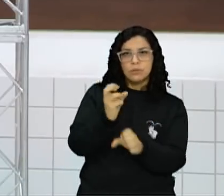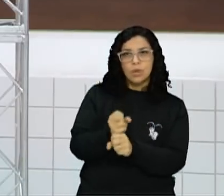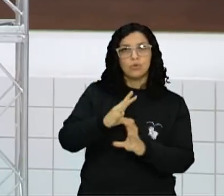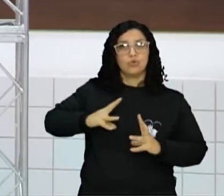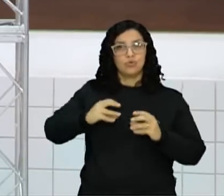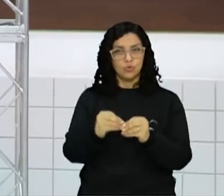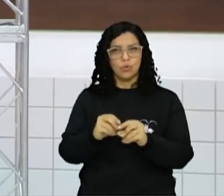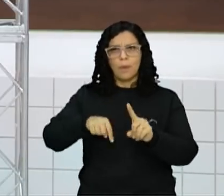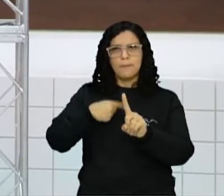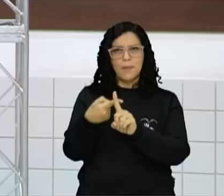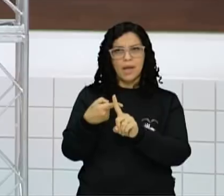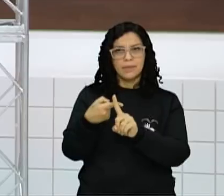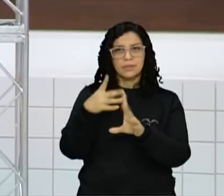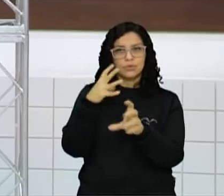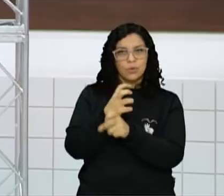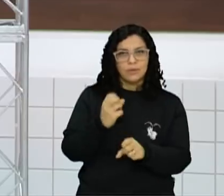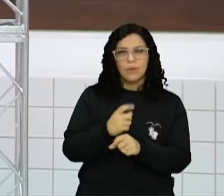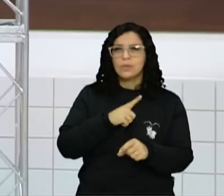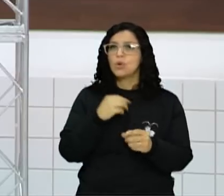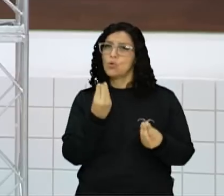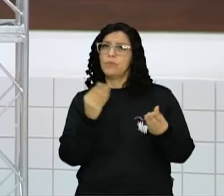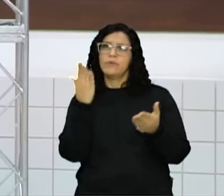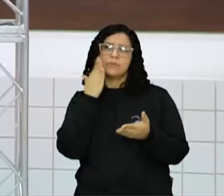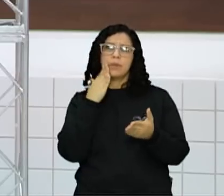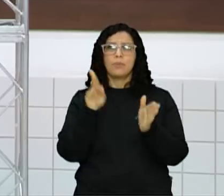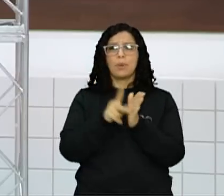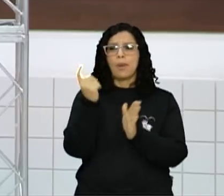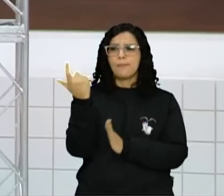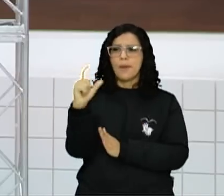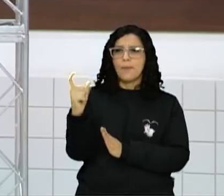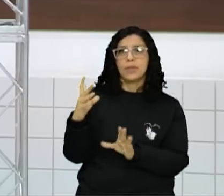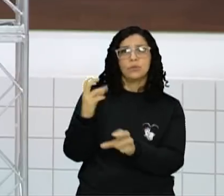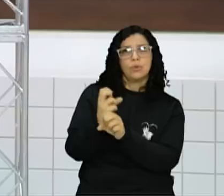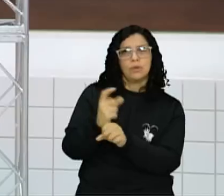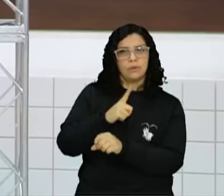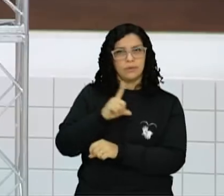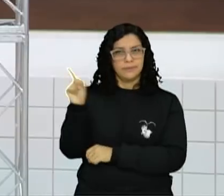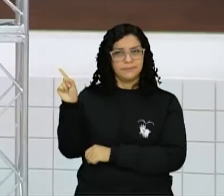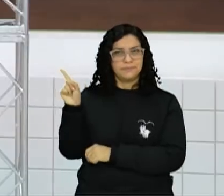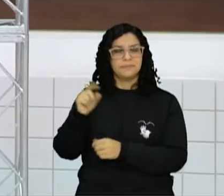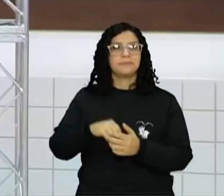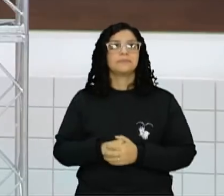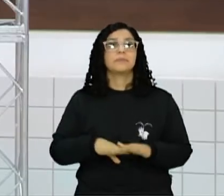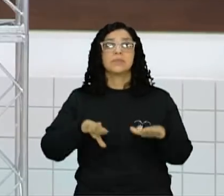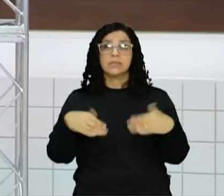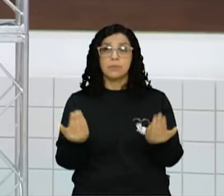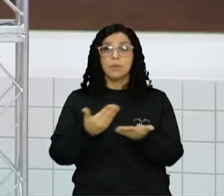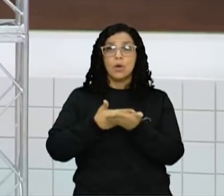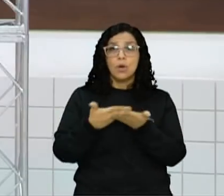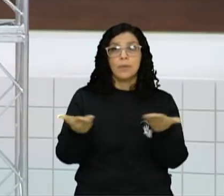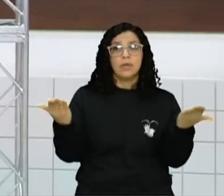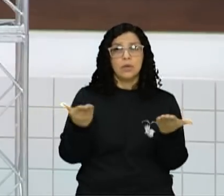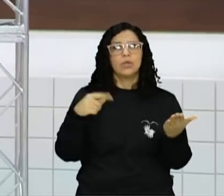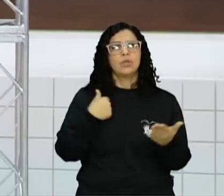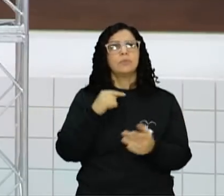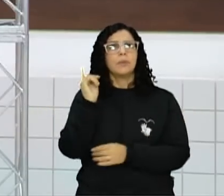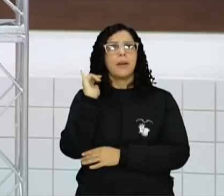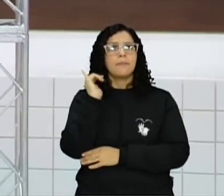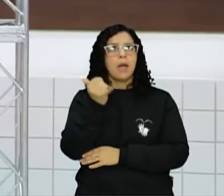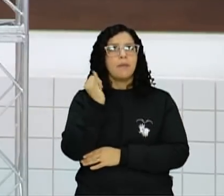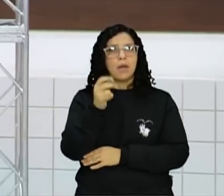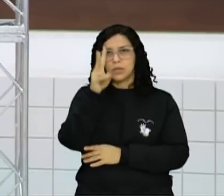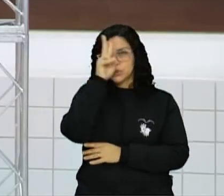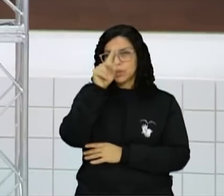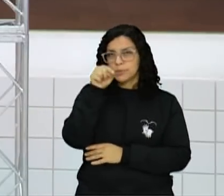ok? Como somar essas coisas, como somar os termos que tem ali. Pois bem, para começar, vamos contar uma história